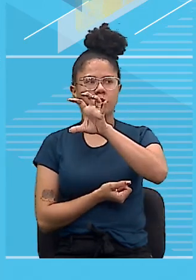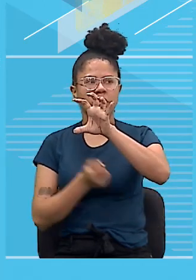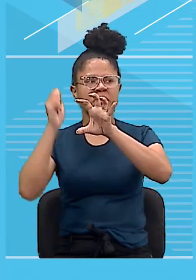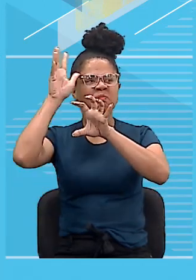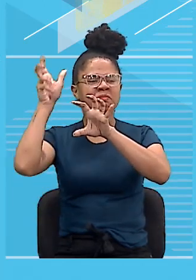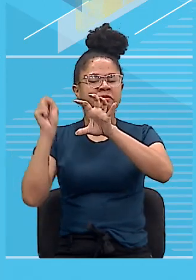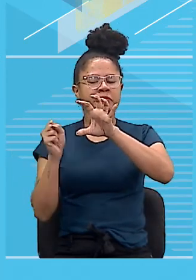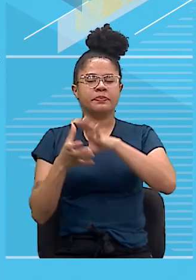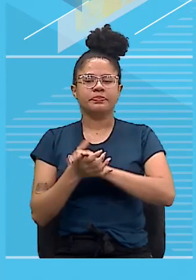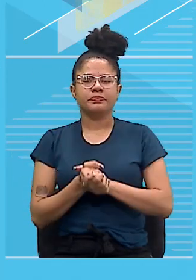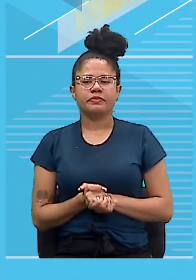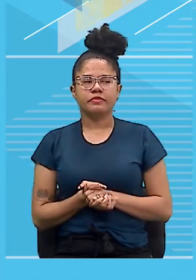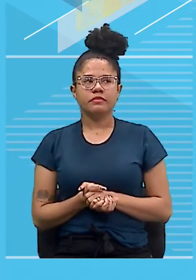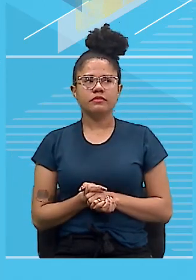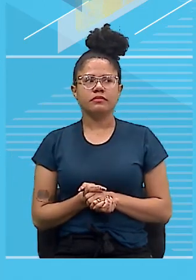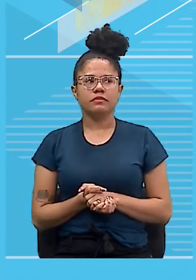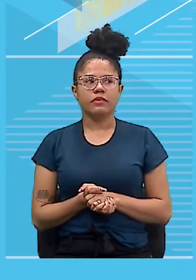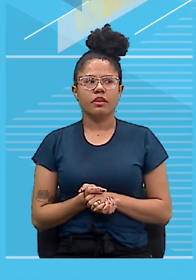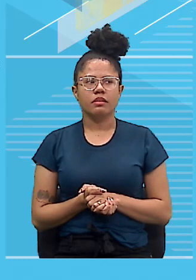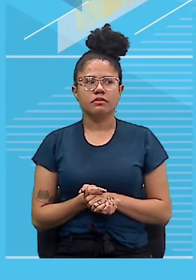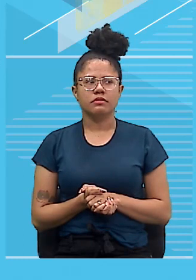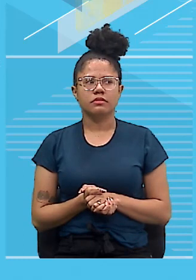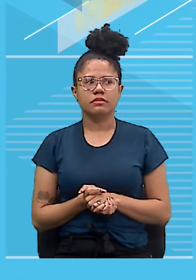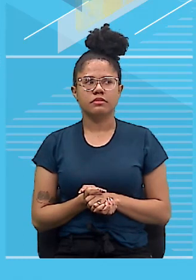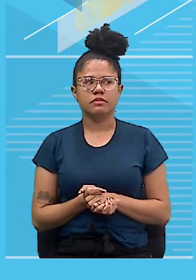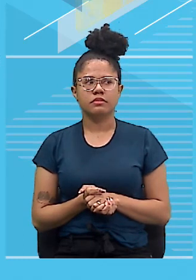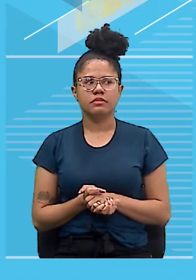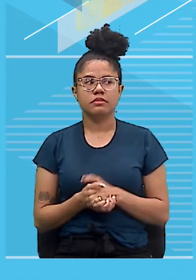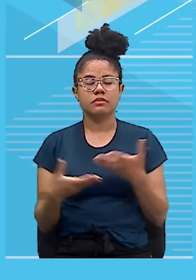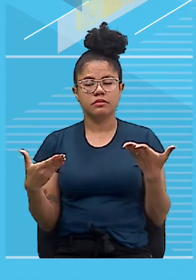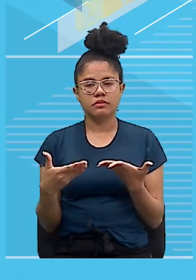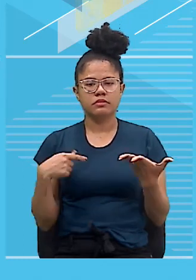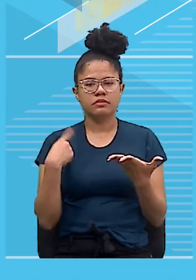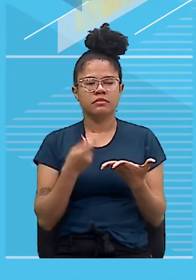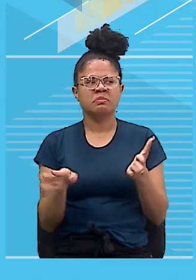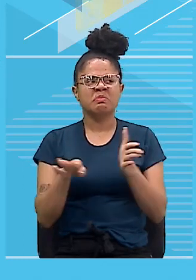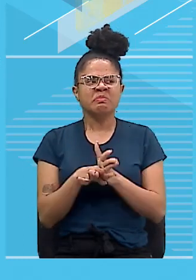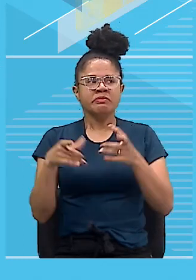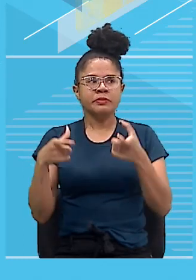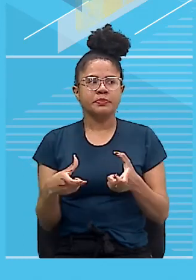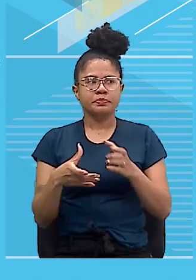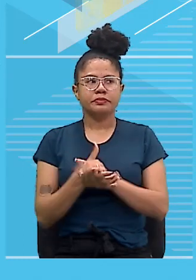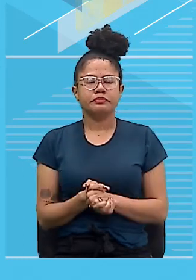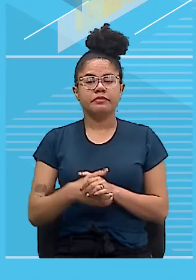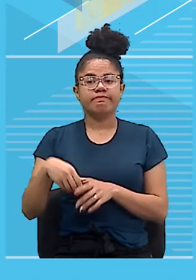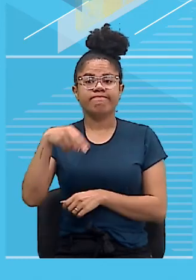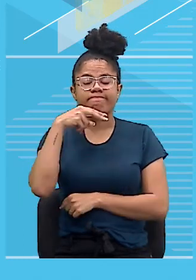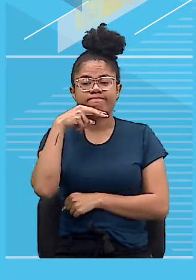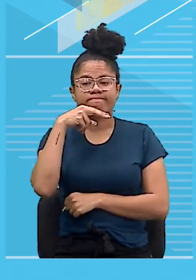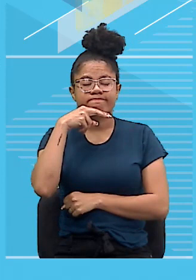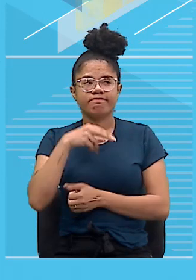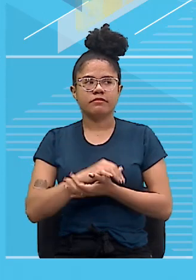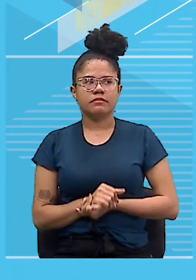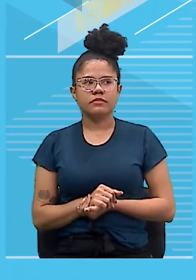de pretinho aqui ó e agora nós chegamos aonde Chegamos aqui na Nigéria